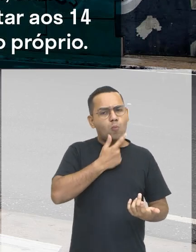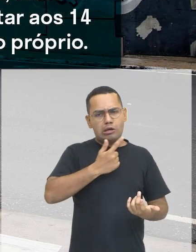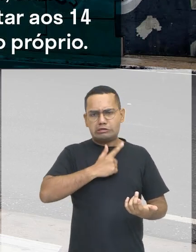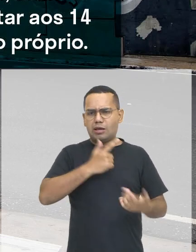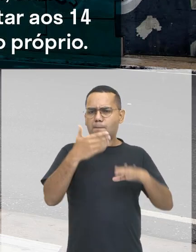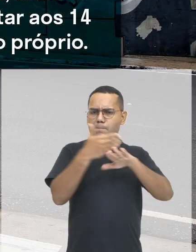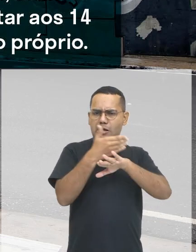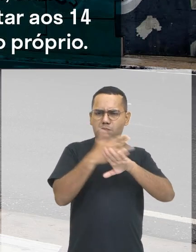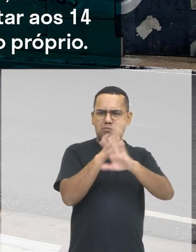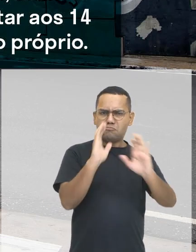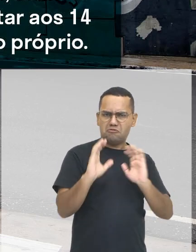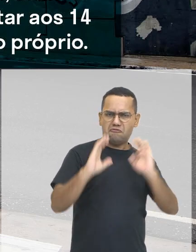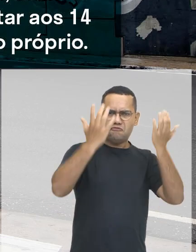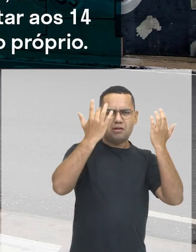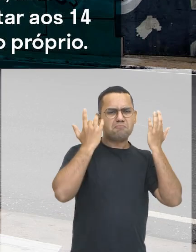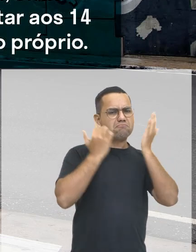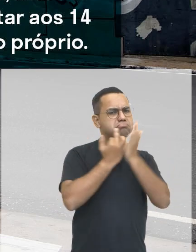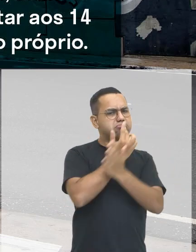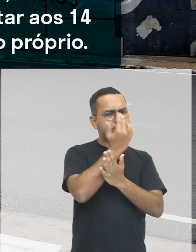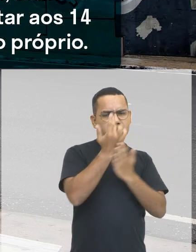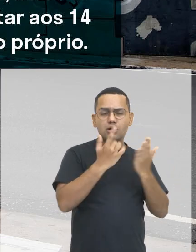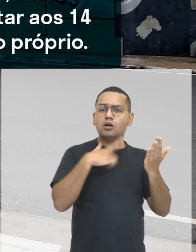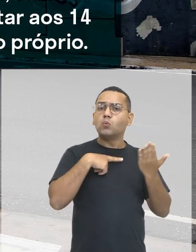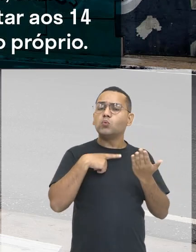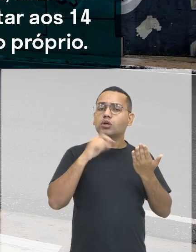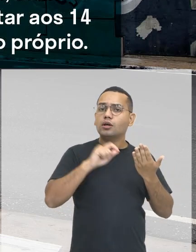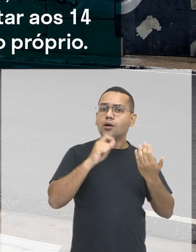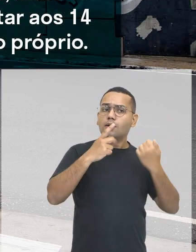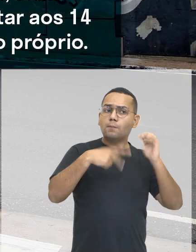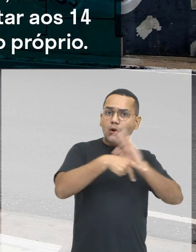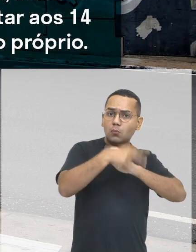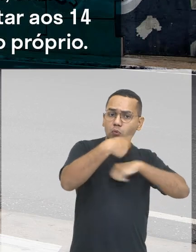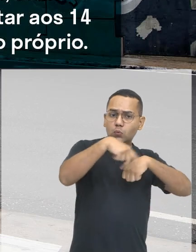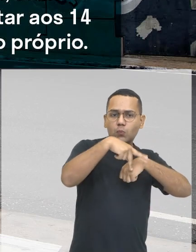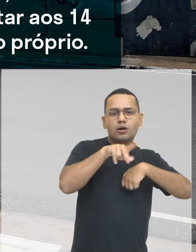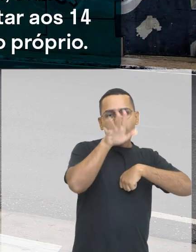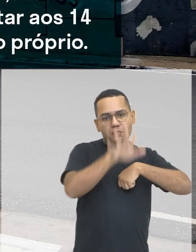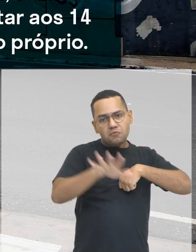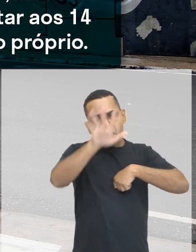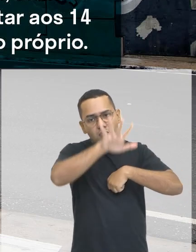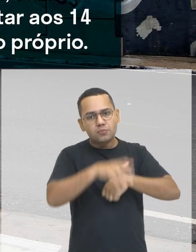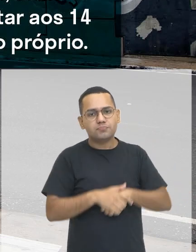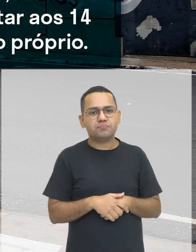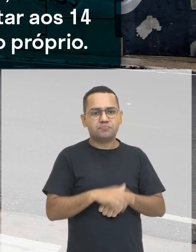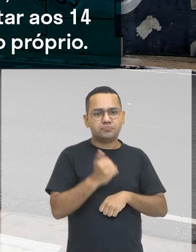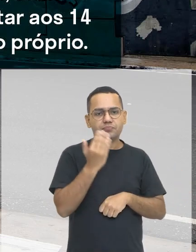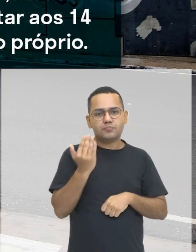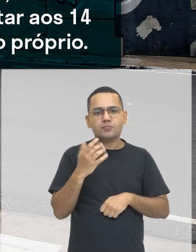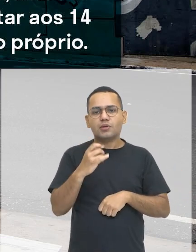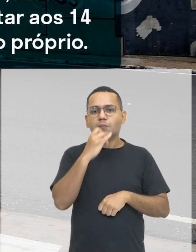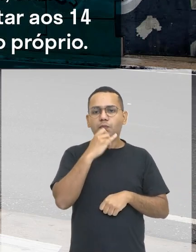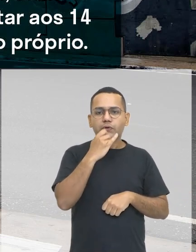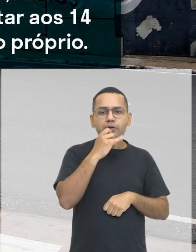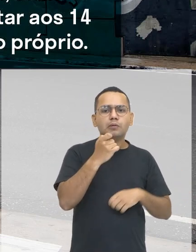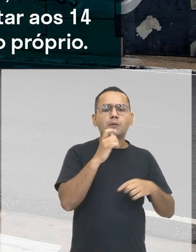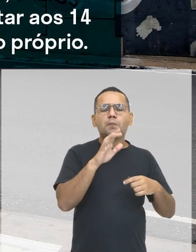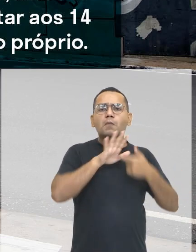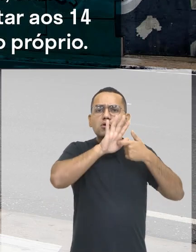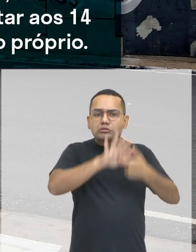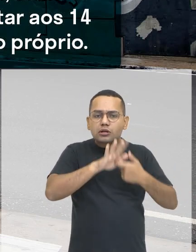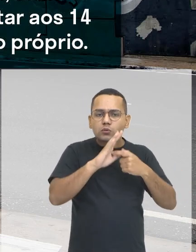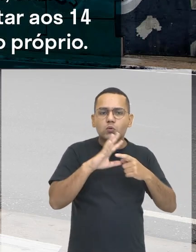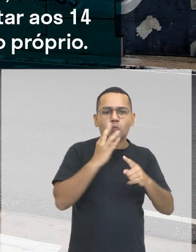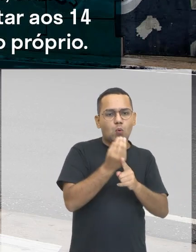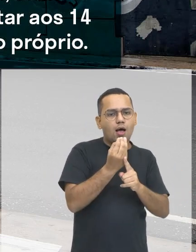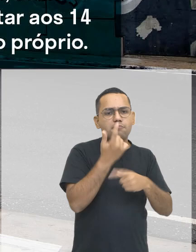e internacionais, levando sua arte para diversos estados brasileiros e países como Uruguai,